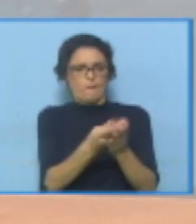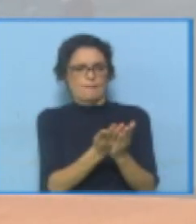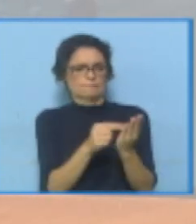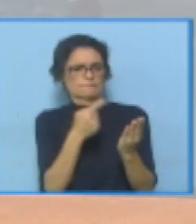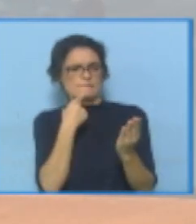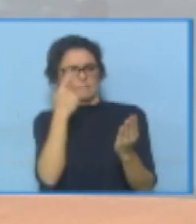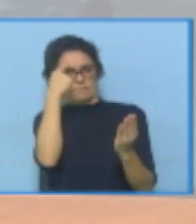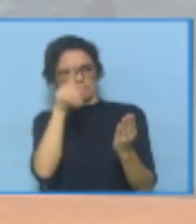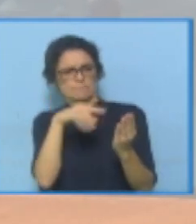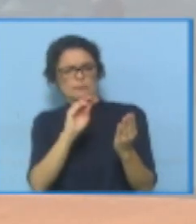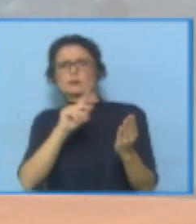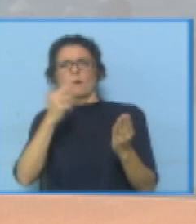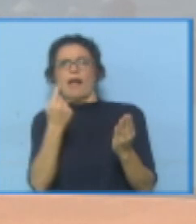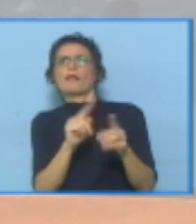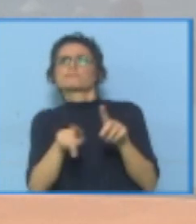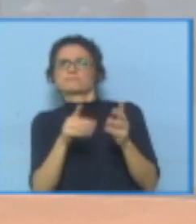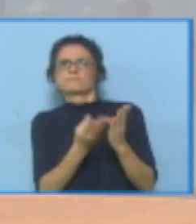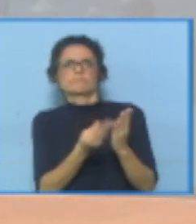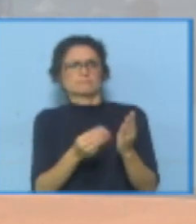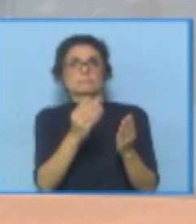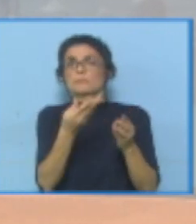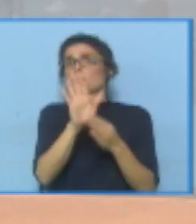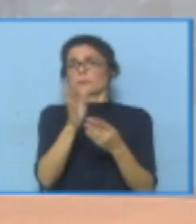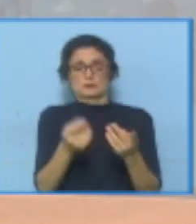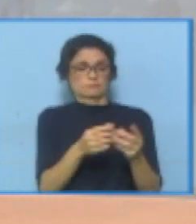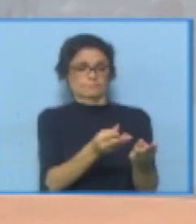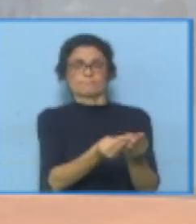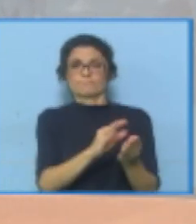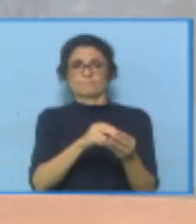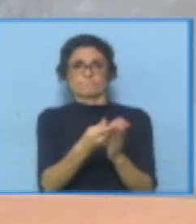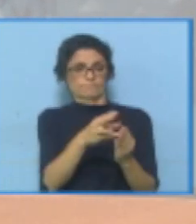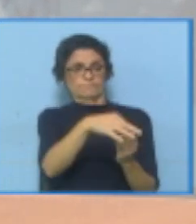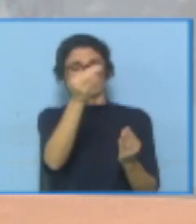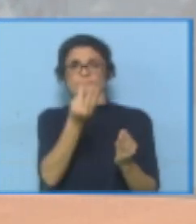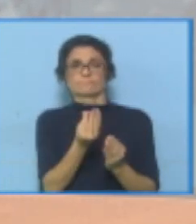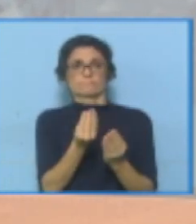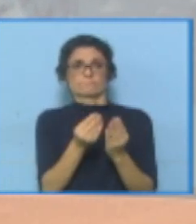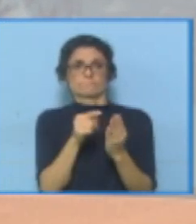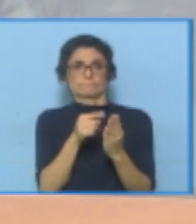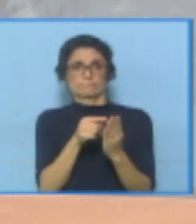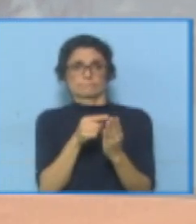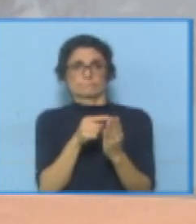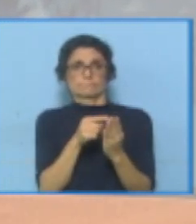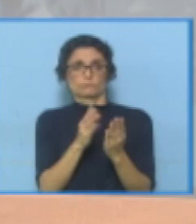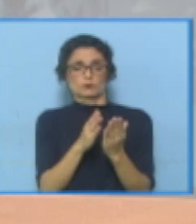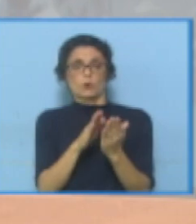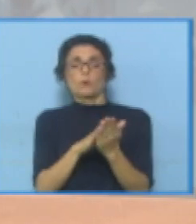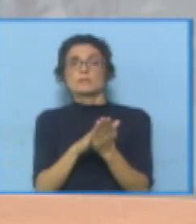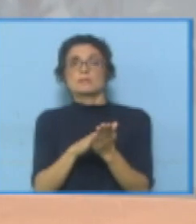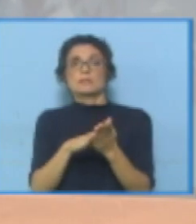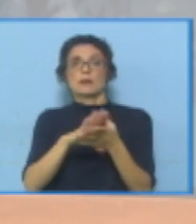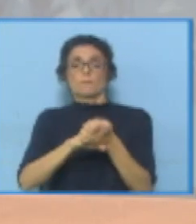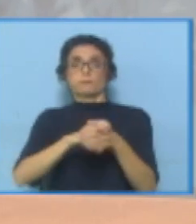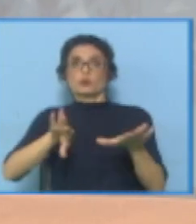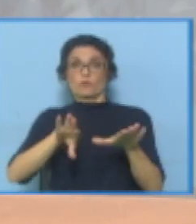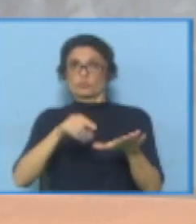dar-lhes outro uso, não é? Nós podemos, inclusive, pegar numa carta, por exemplo, sei lá, esta aqui, a separação dos pais, não é?